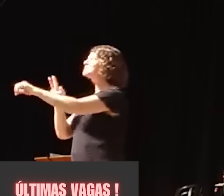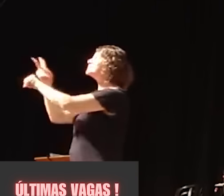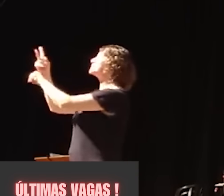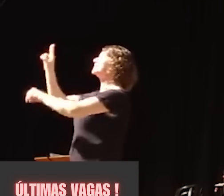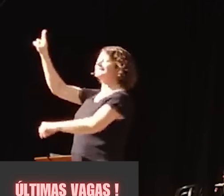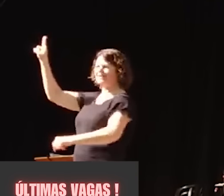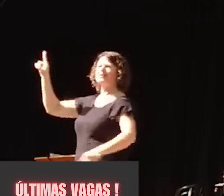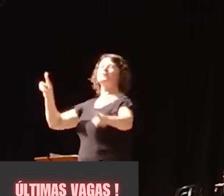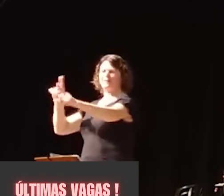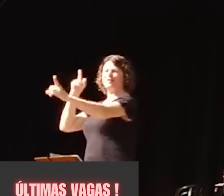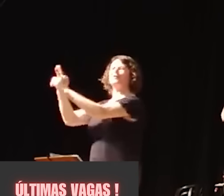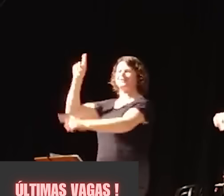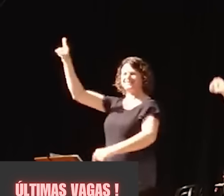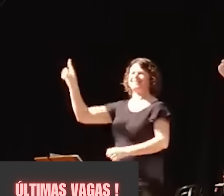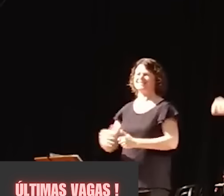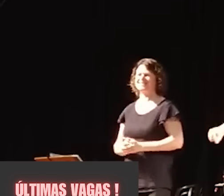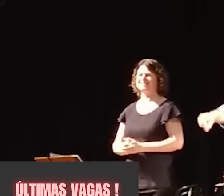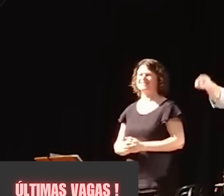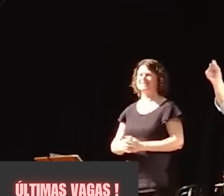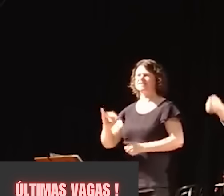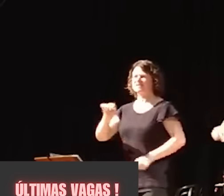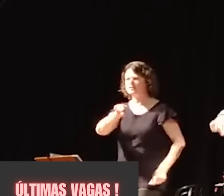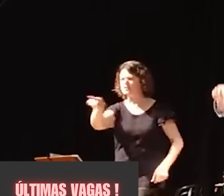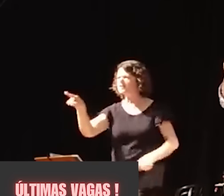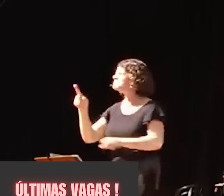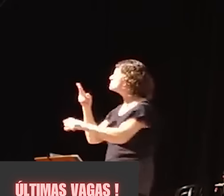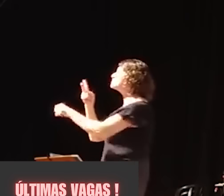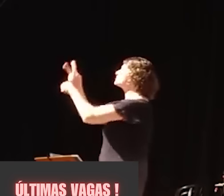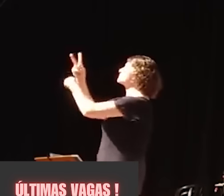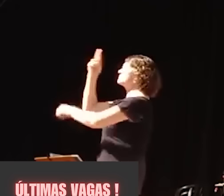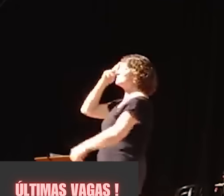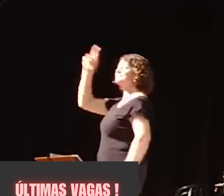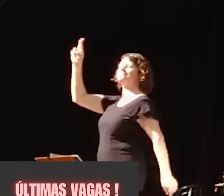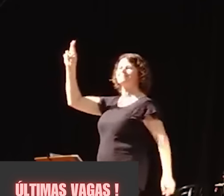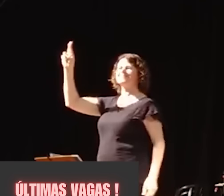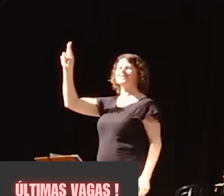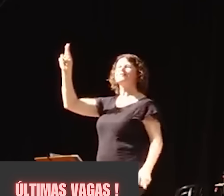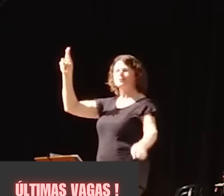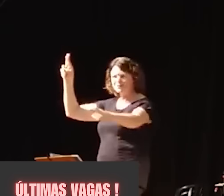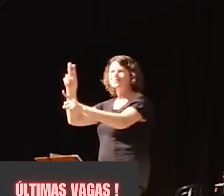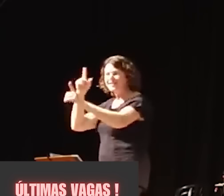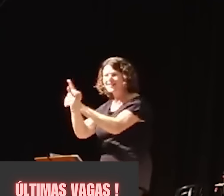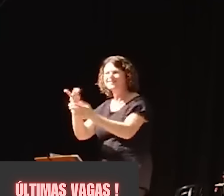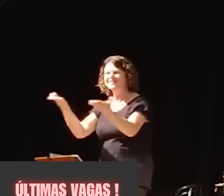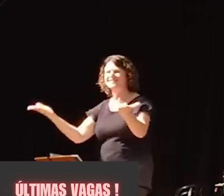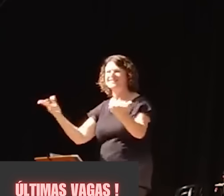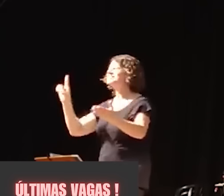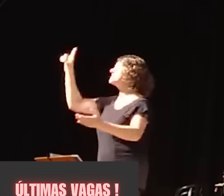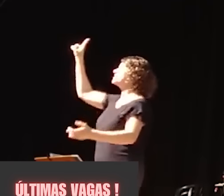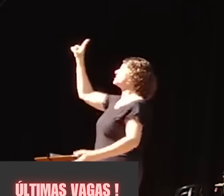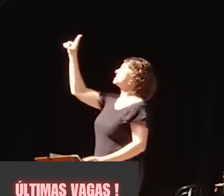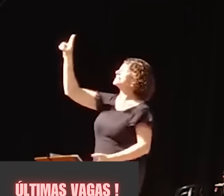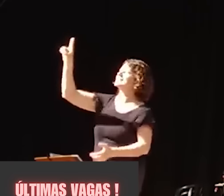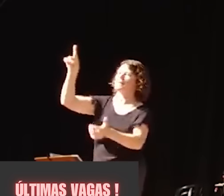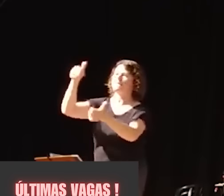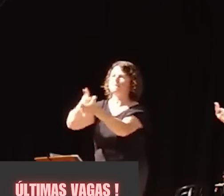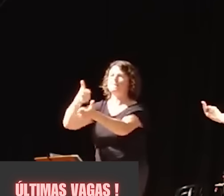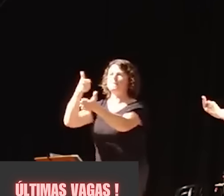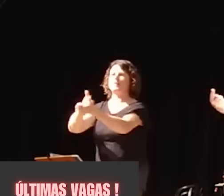ao Senhor Perto Está o Senhor da aqueles que o buscam é que